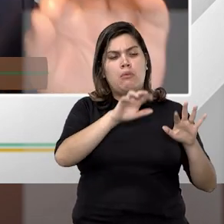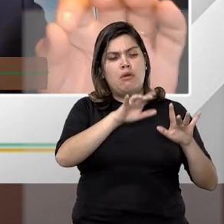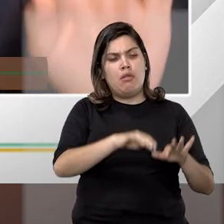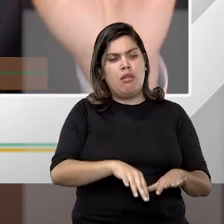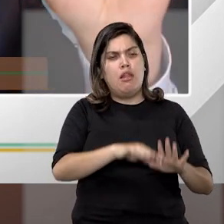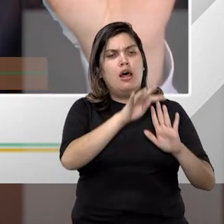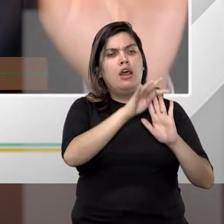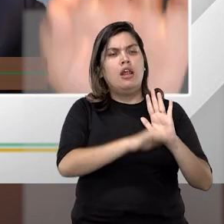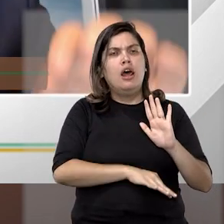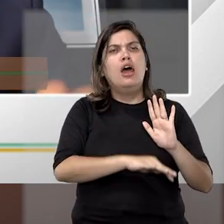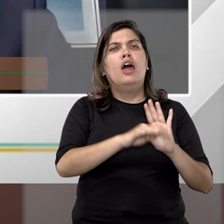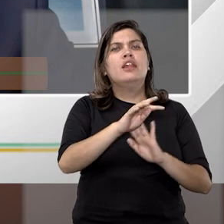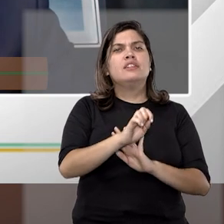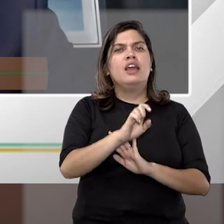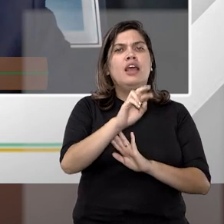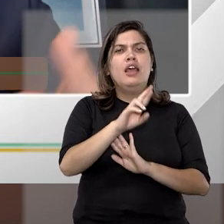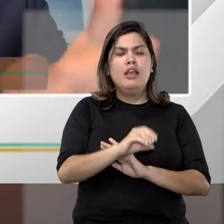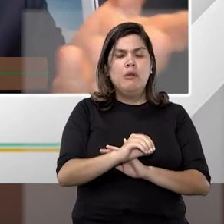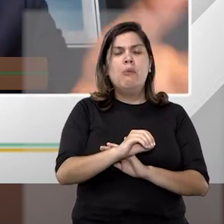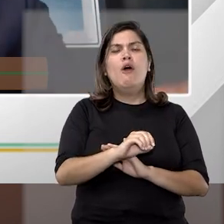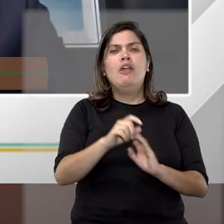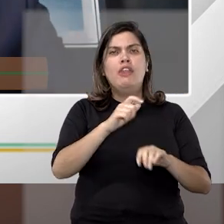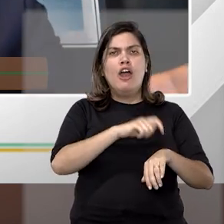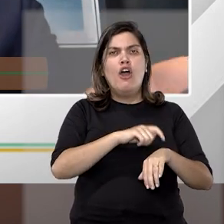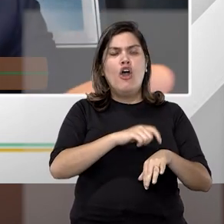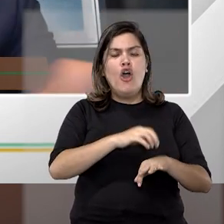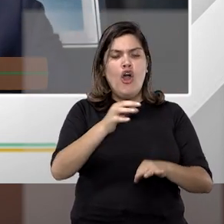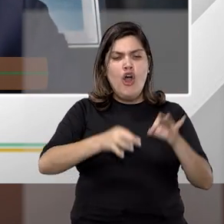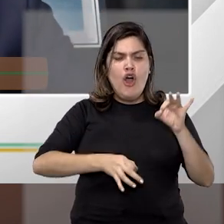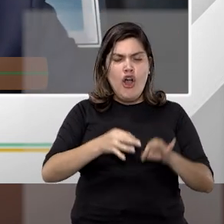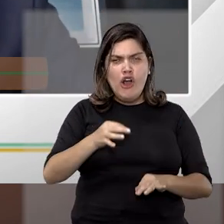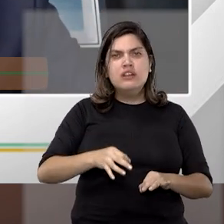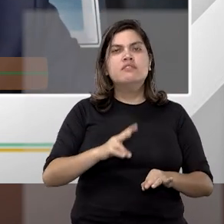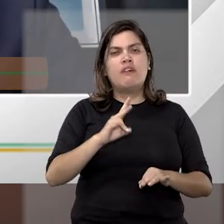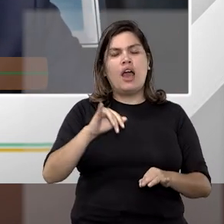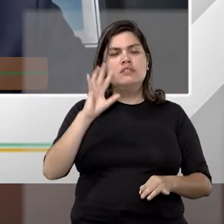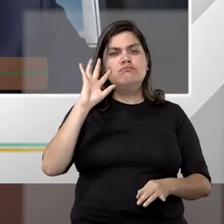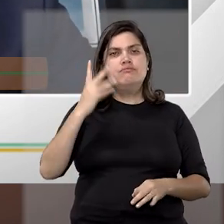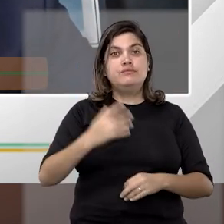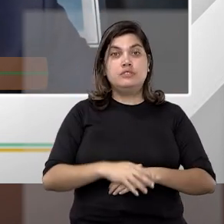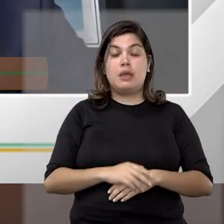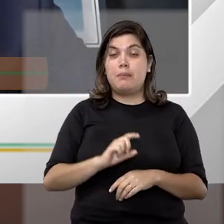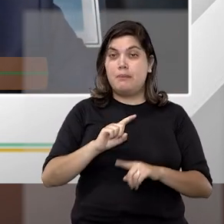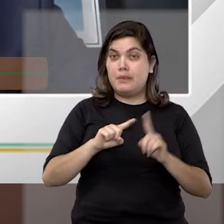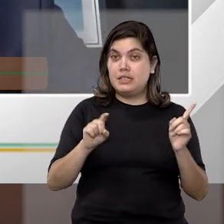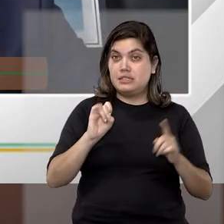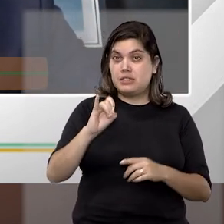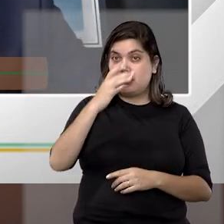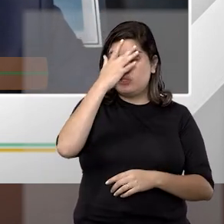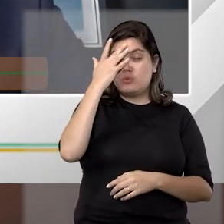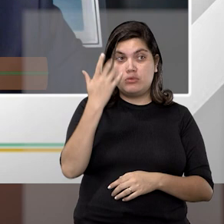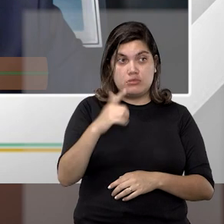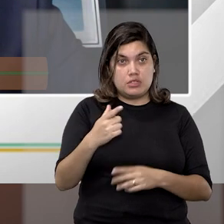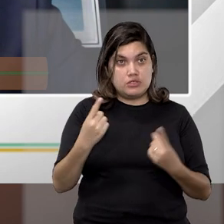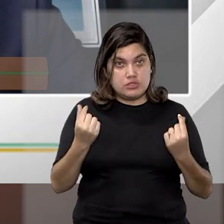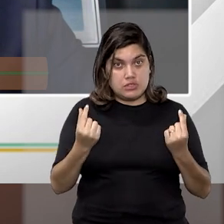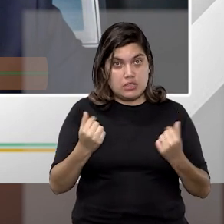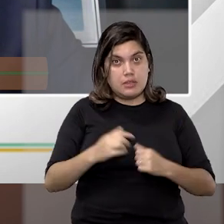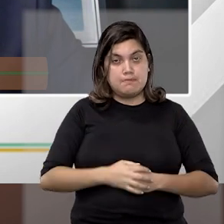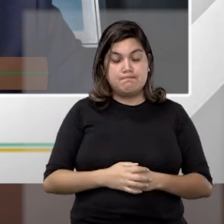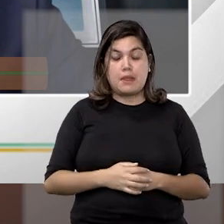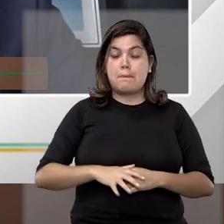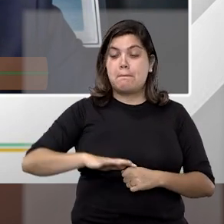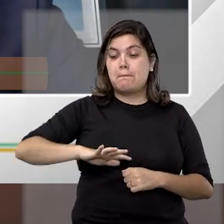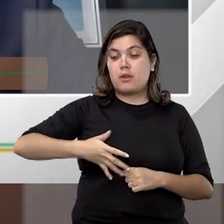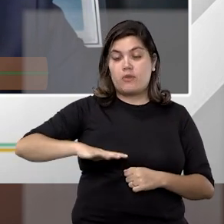isso está tudo notado um termo circunstanciado em audiência de composição vai ser resolvido mas e se essa pessoa não tiver o dinheiro